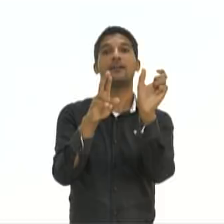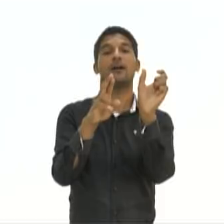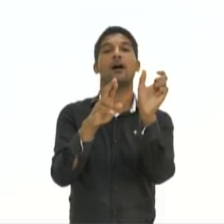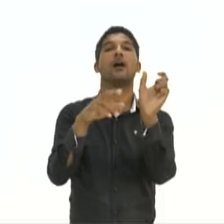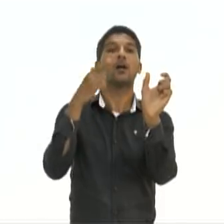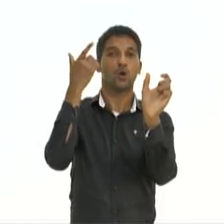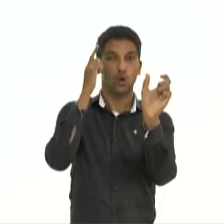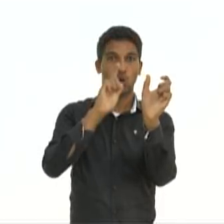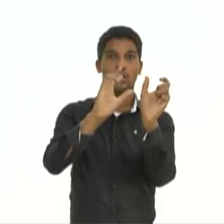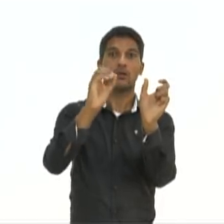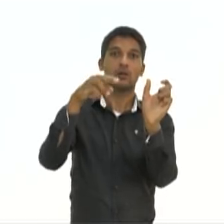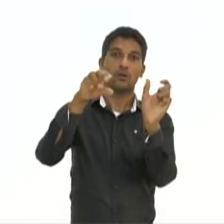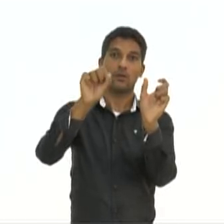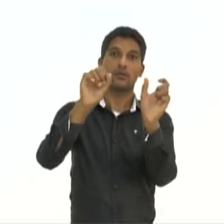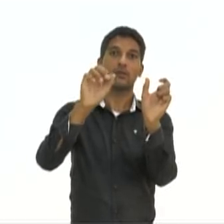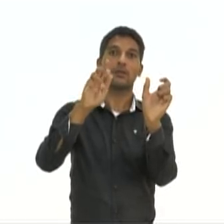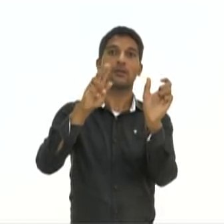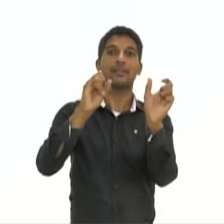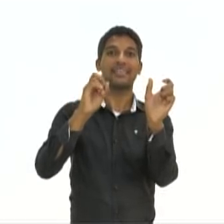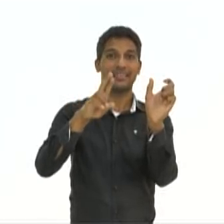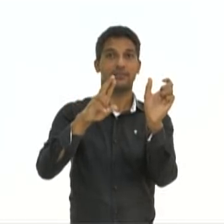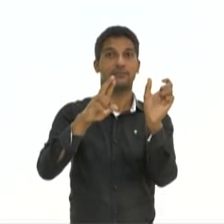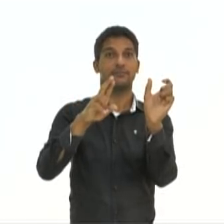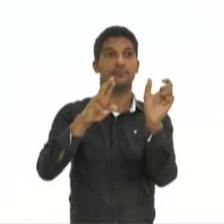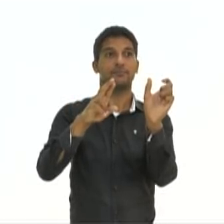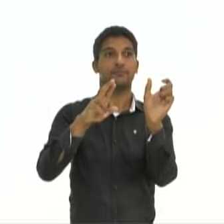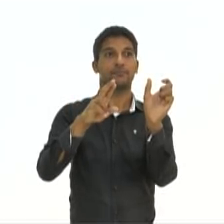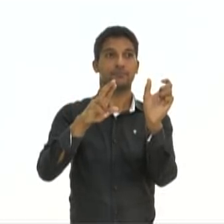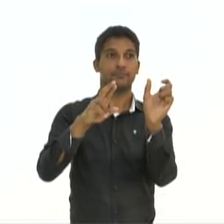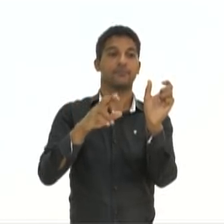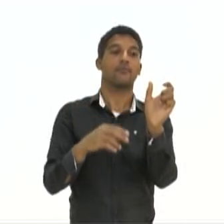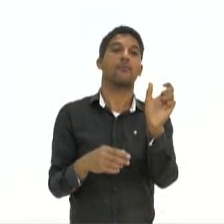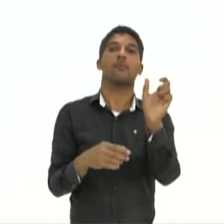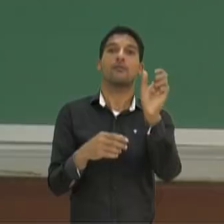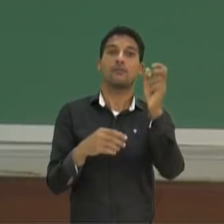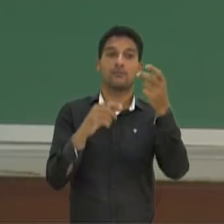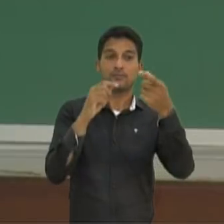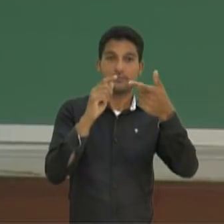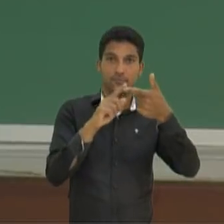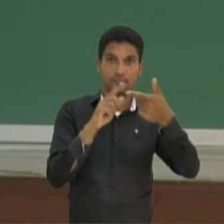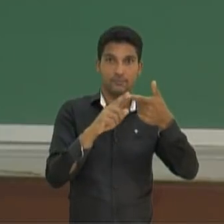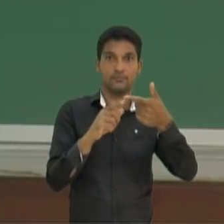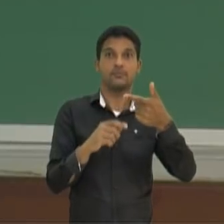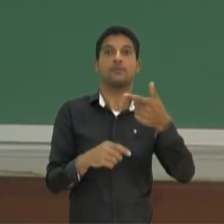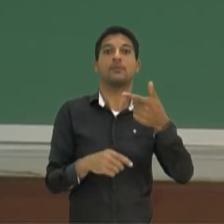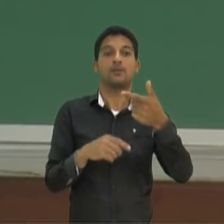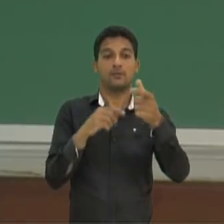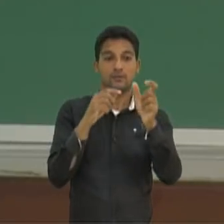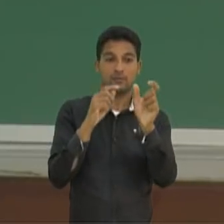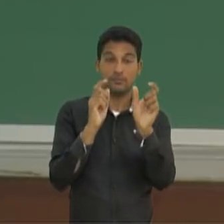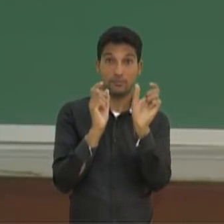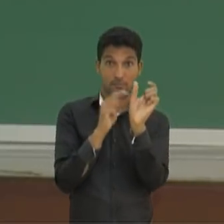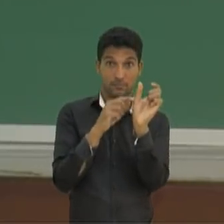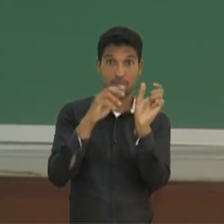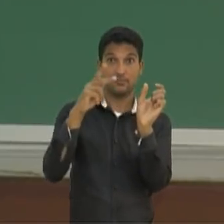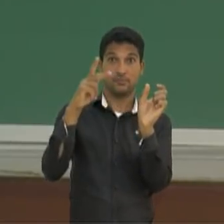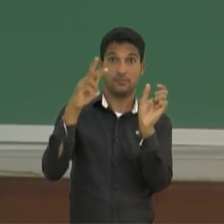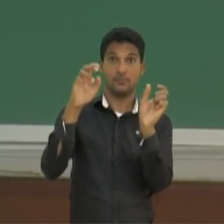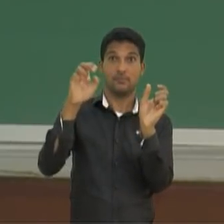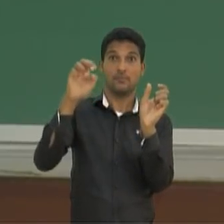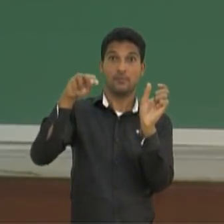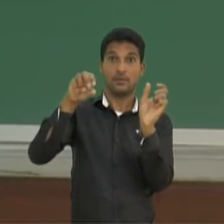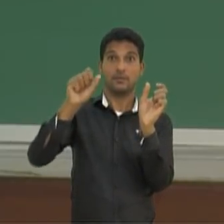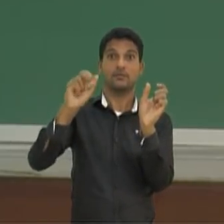ali 2 verbos que estão no infinitivo, né, no momento em que eu elaborei a resposta para vocês, né? Se vocês escreveram